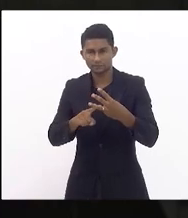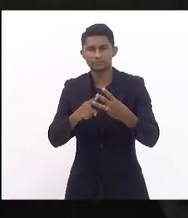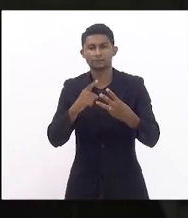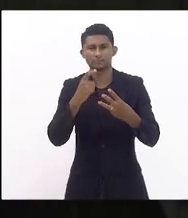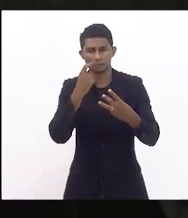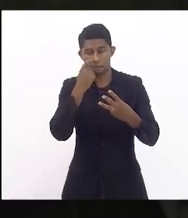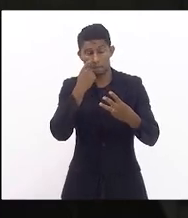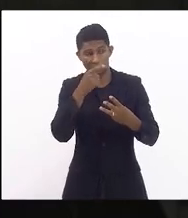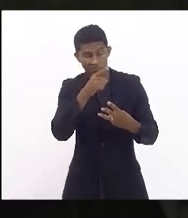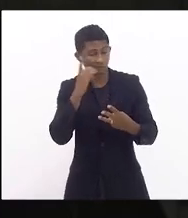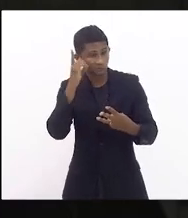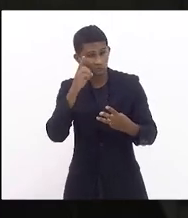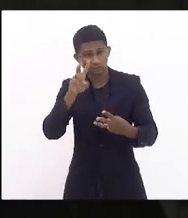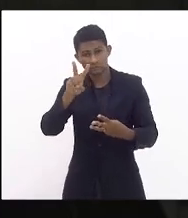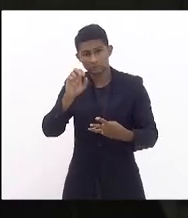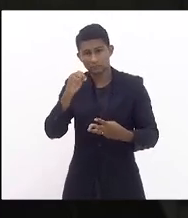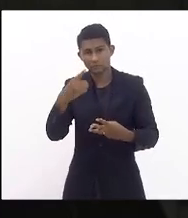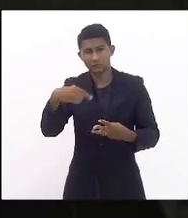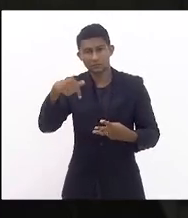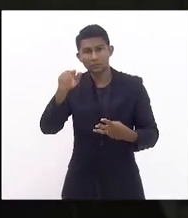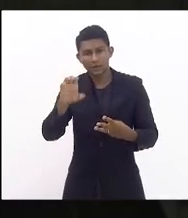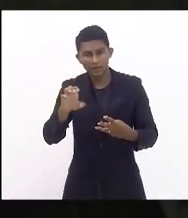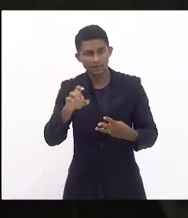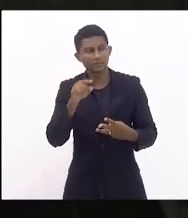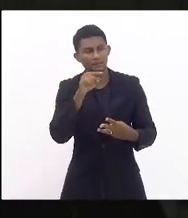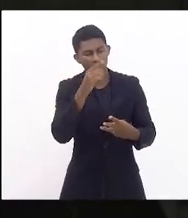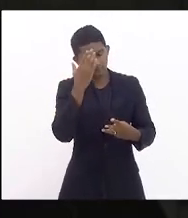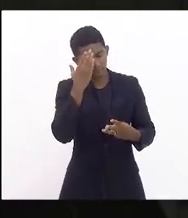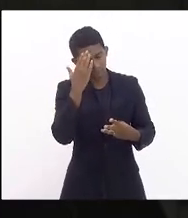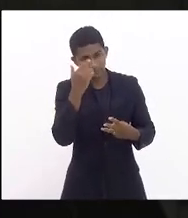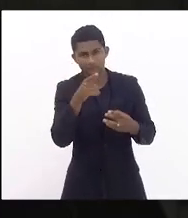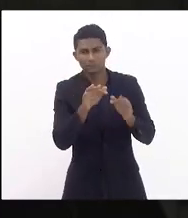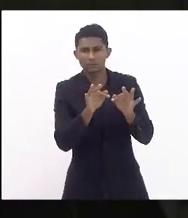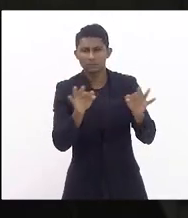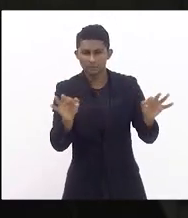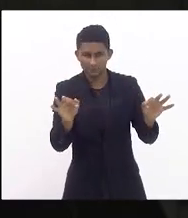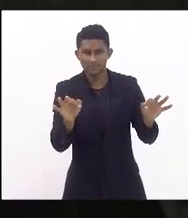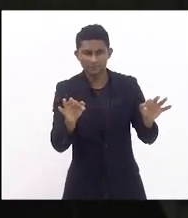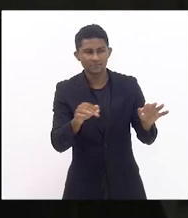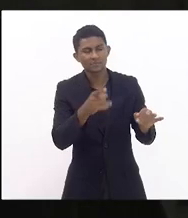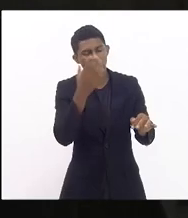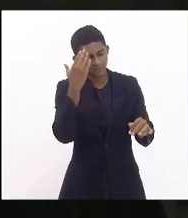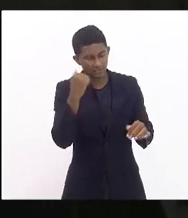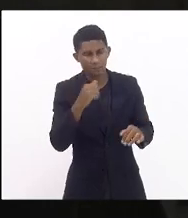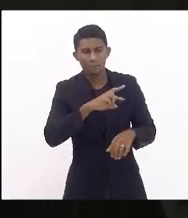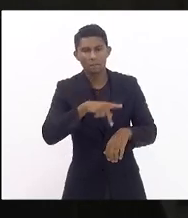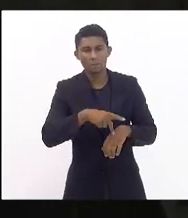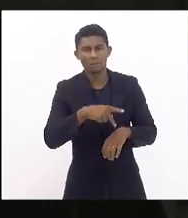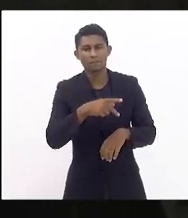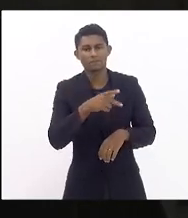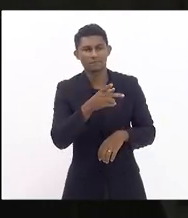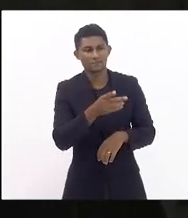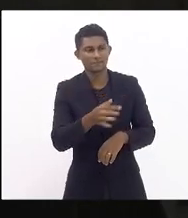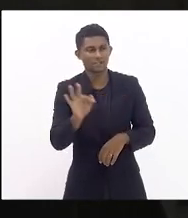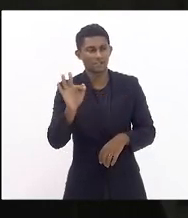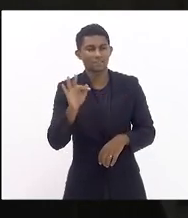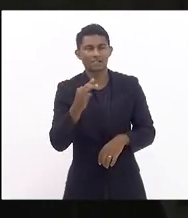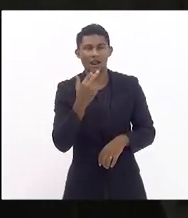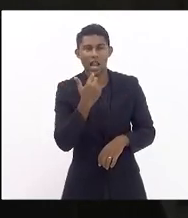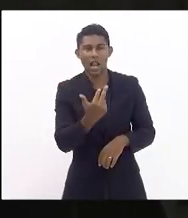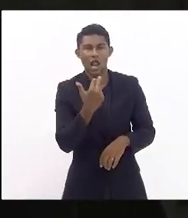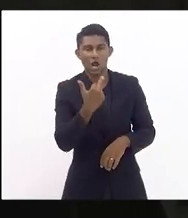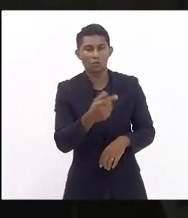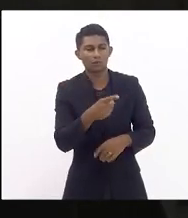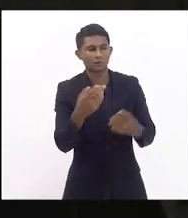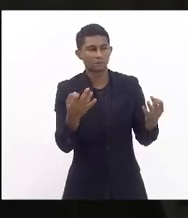Deputado Valdeque Carneiro é capaz de falá-la num francês perfeito. Estou pronunciando